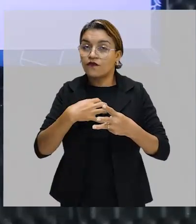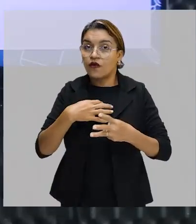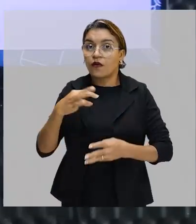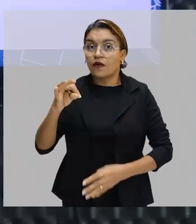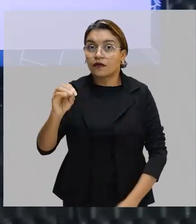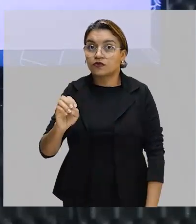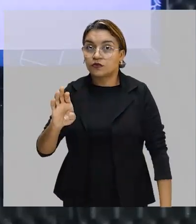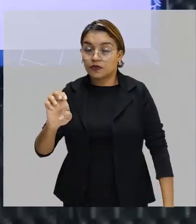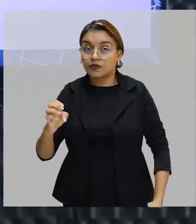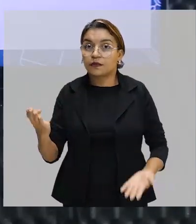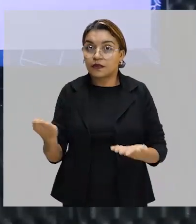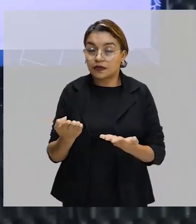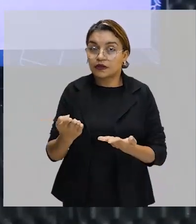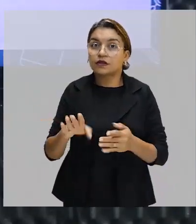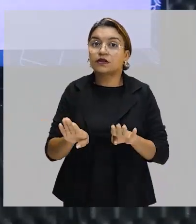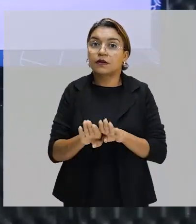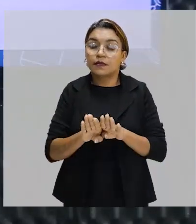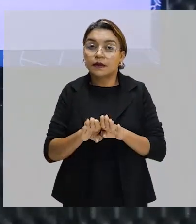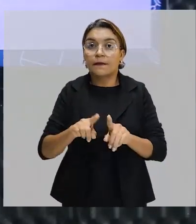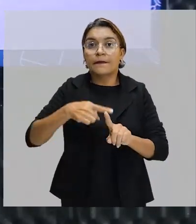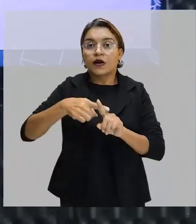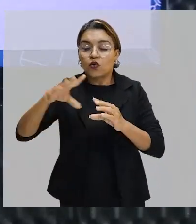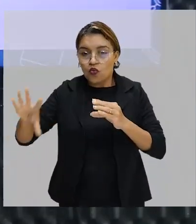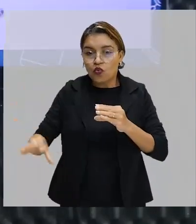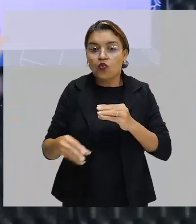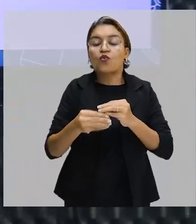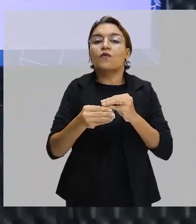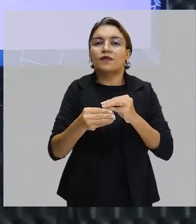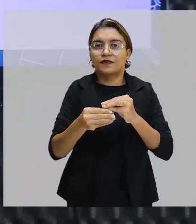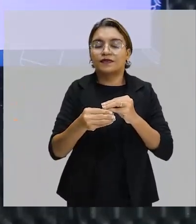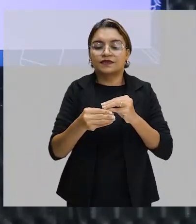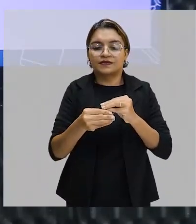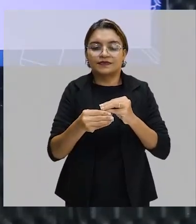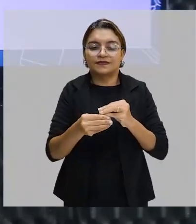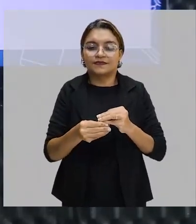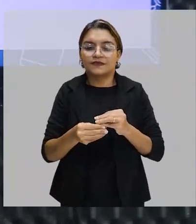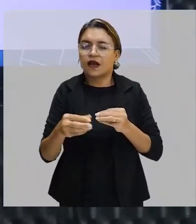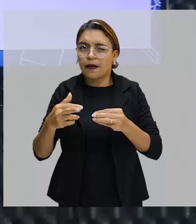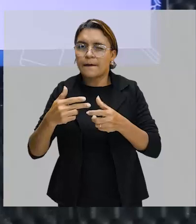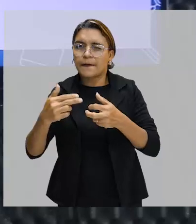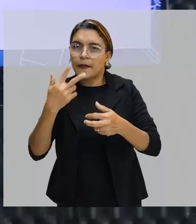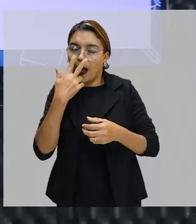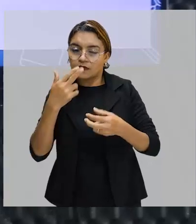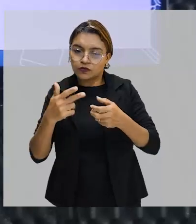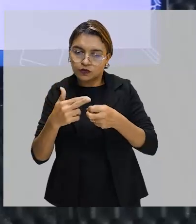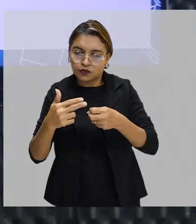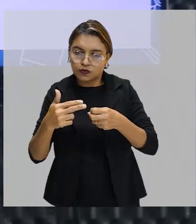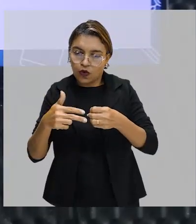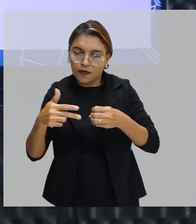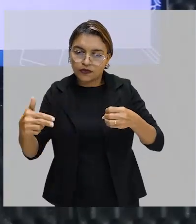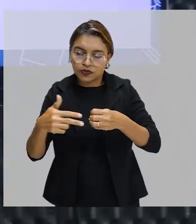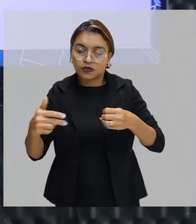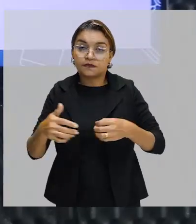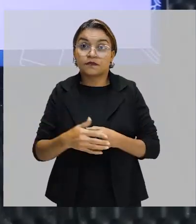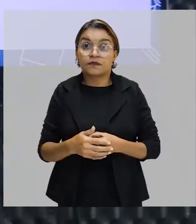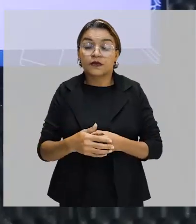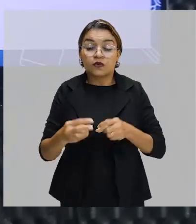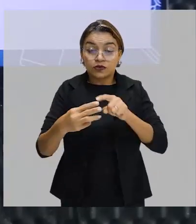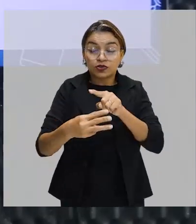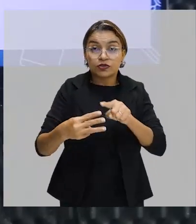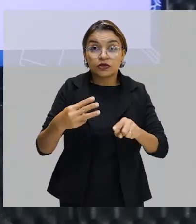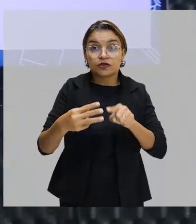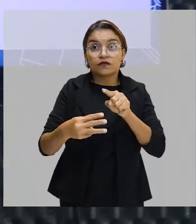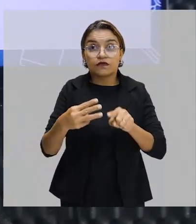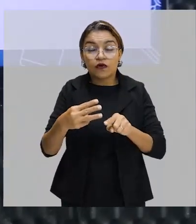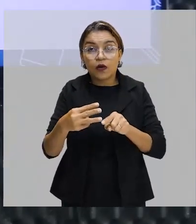presente, mais o complemento, que, de novo, voltamos para aquela ideia do objeto. A definição de qual das três formas do